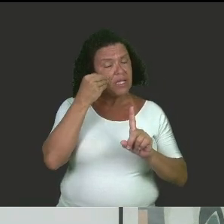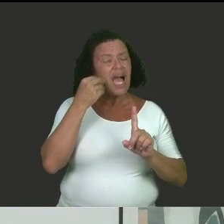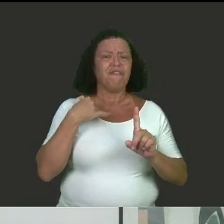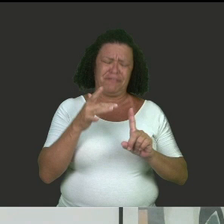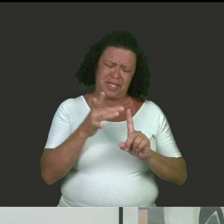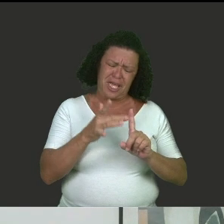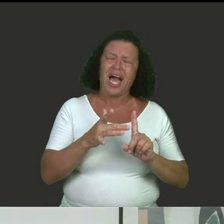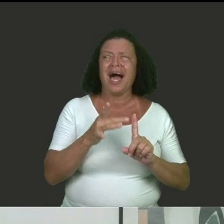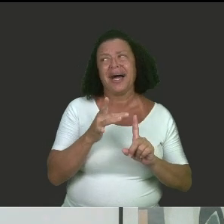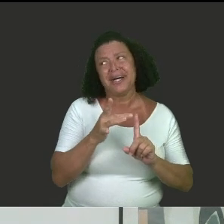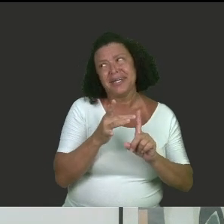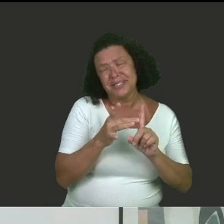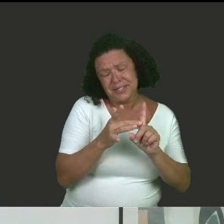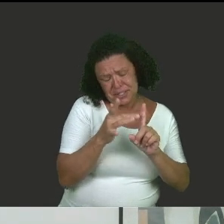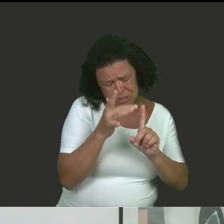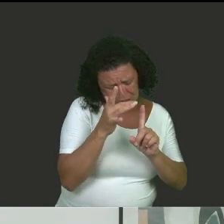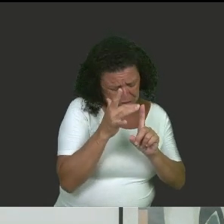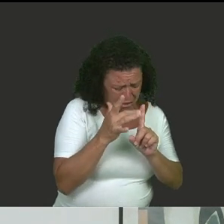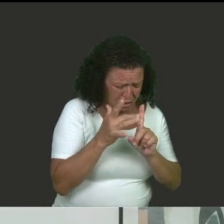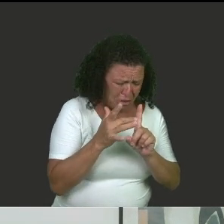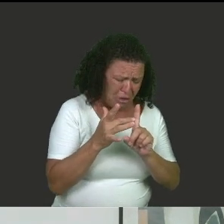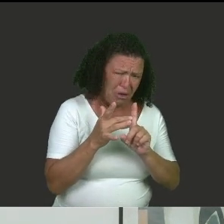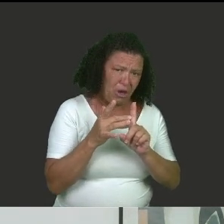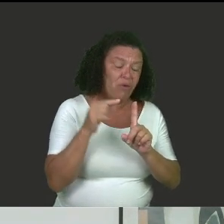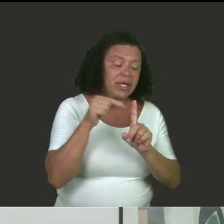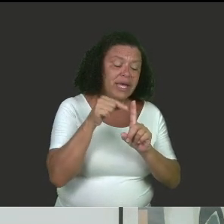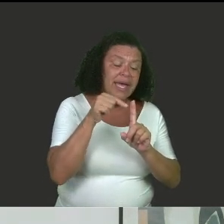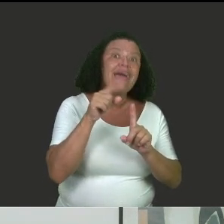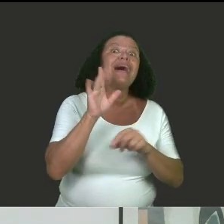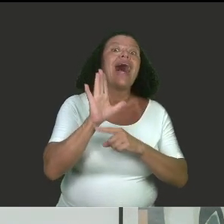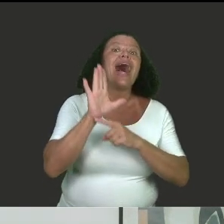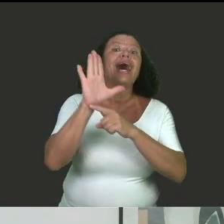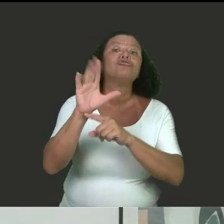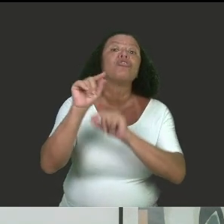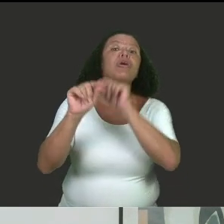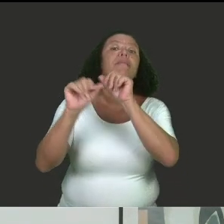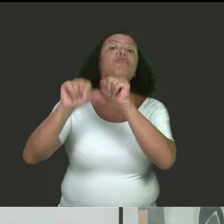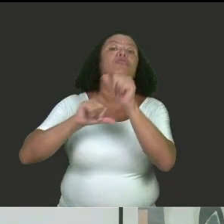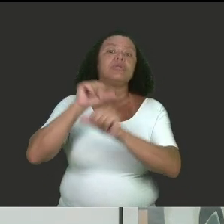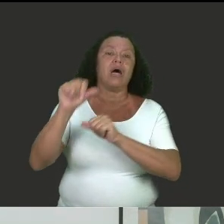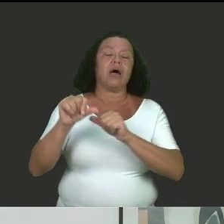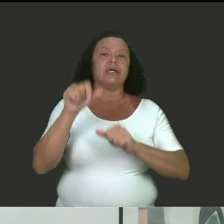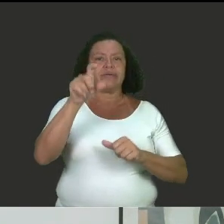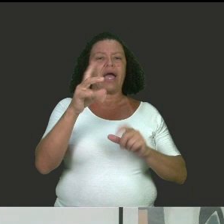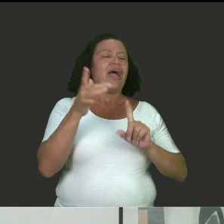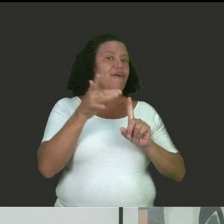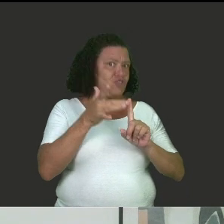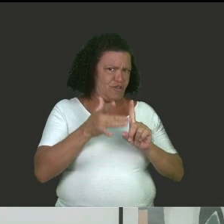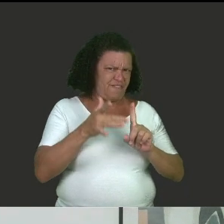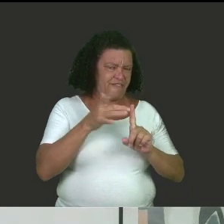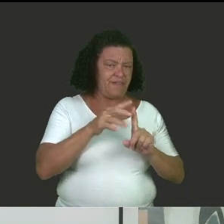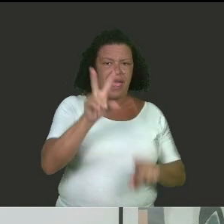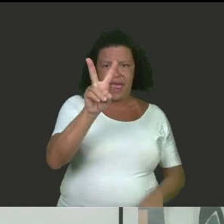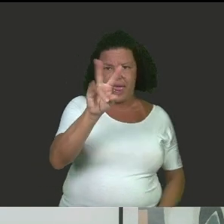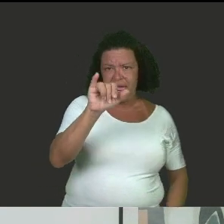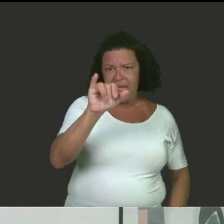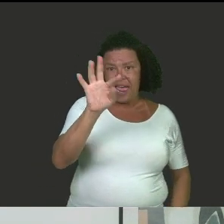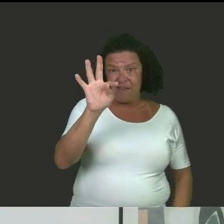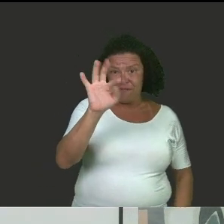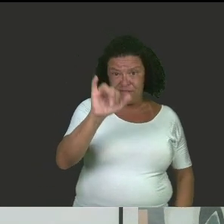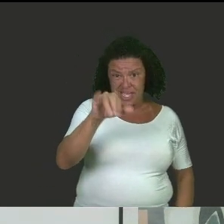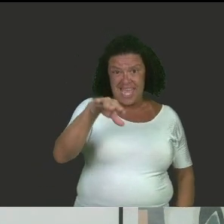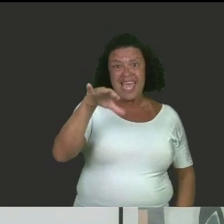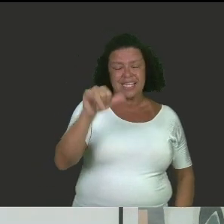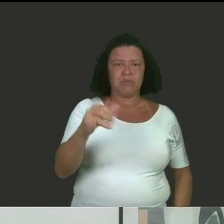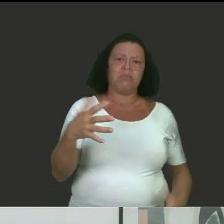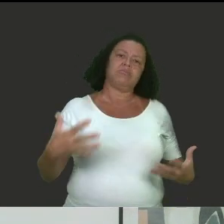ela colaborou e onde ela pode se modificar. Porque se ela continuar na condição de vítima, não adianta nem tentar. Então é